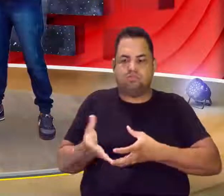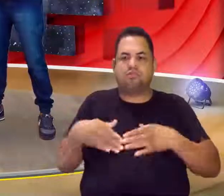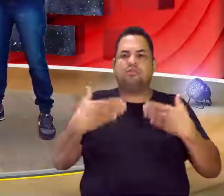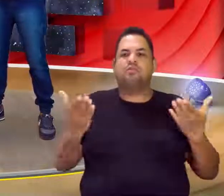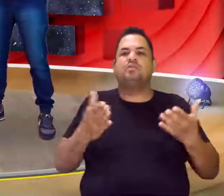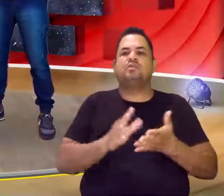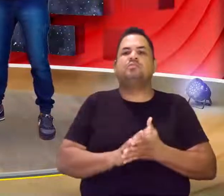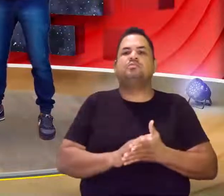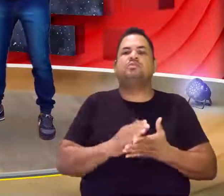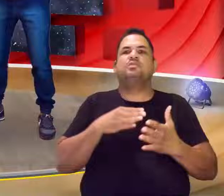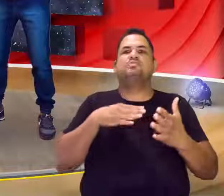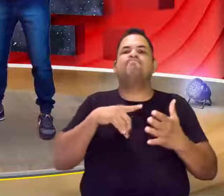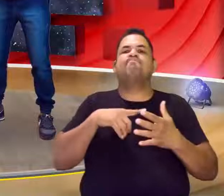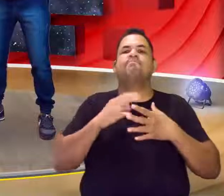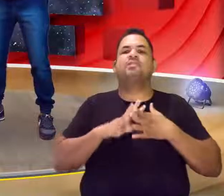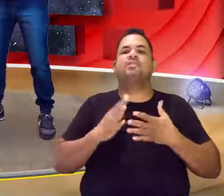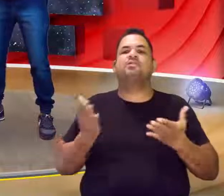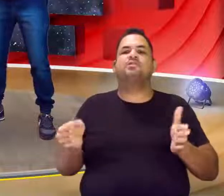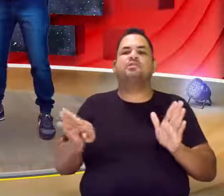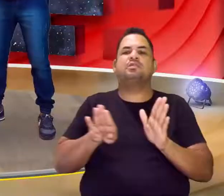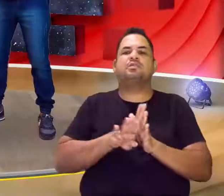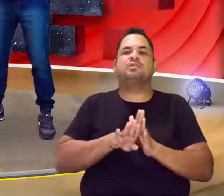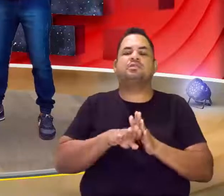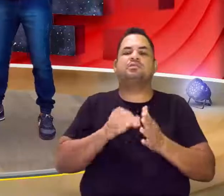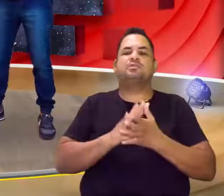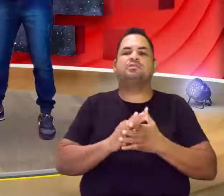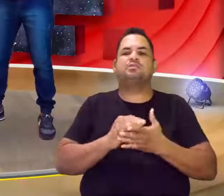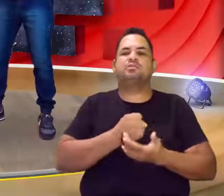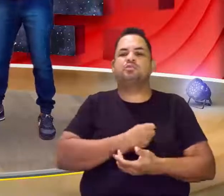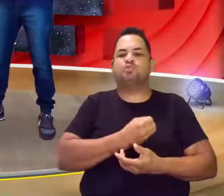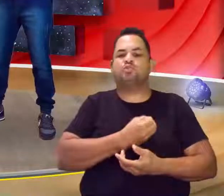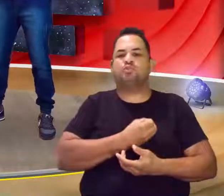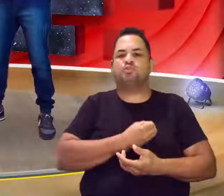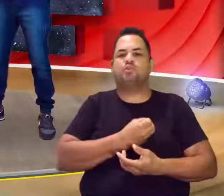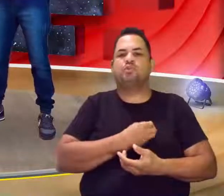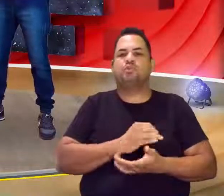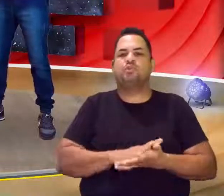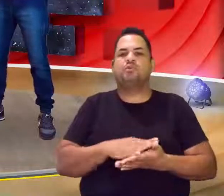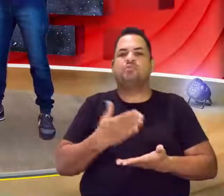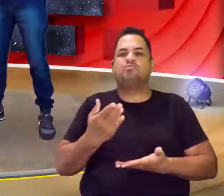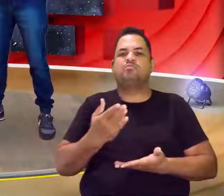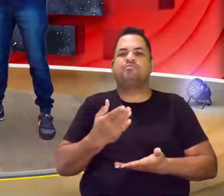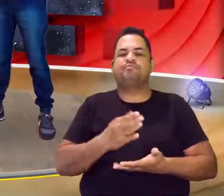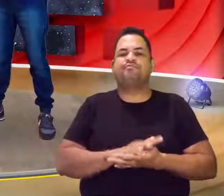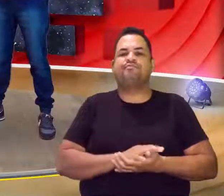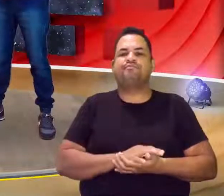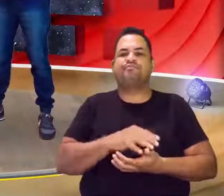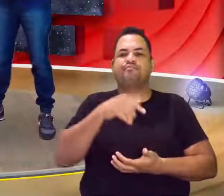essa pontuação. Que pontuação? A da garrafa que ele derrubou? Não,